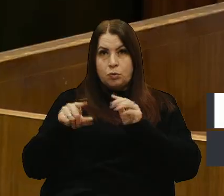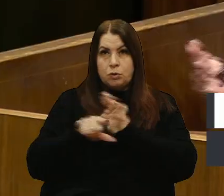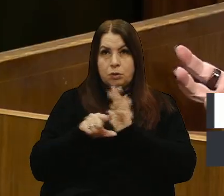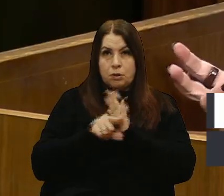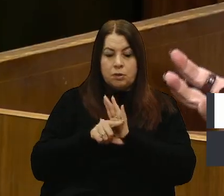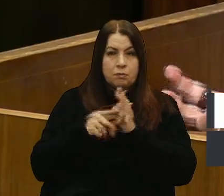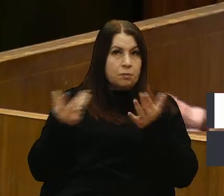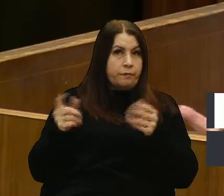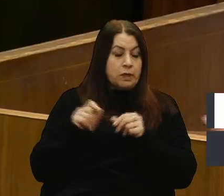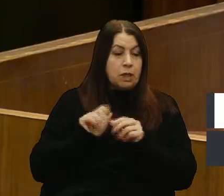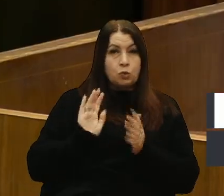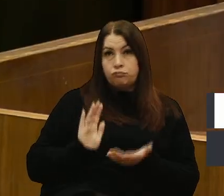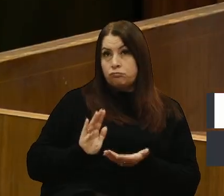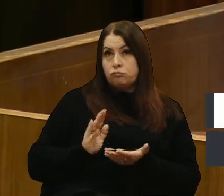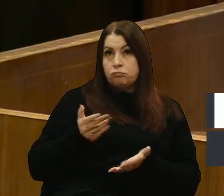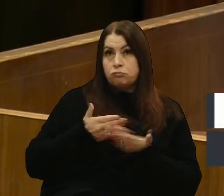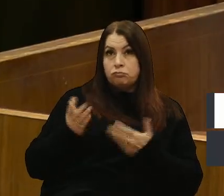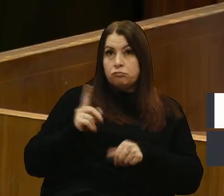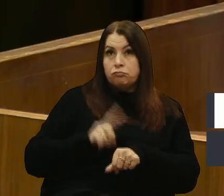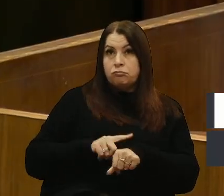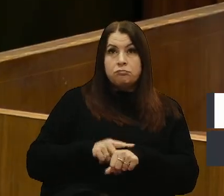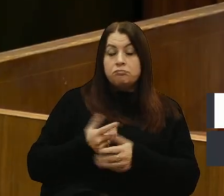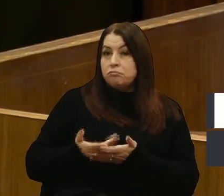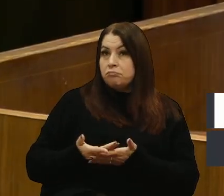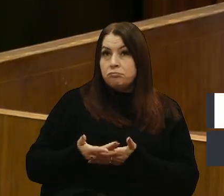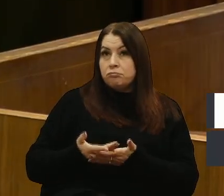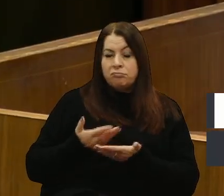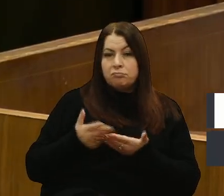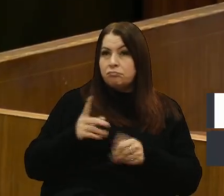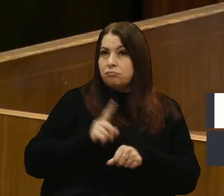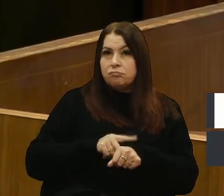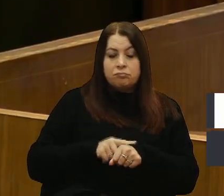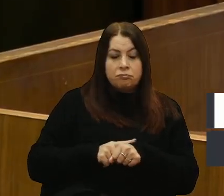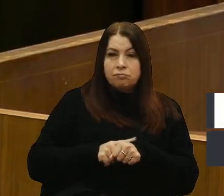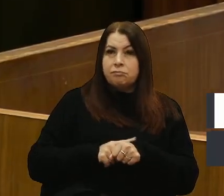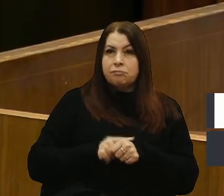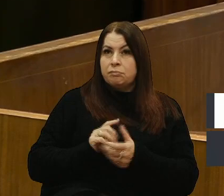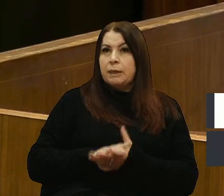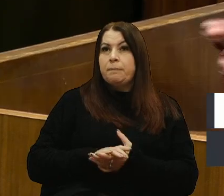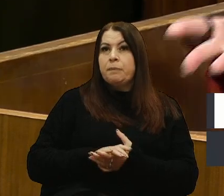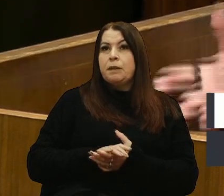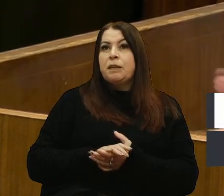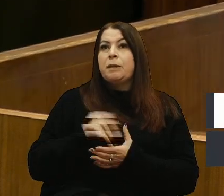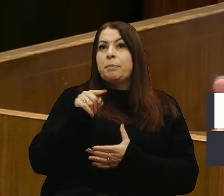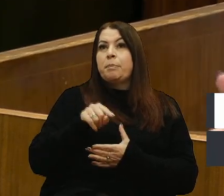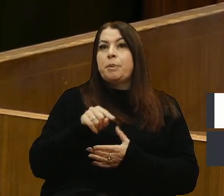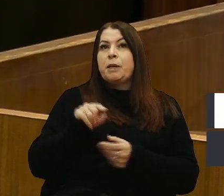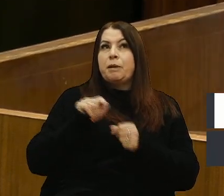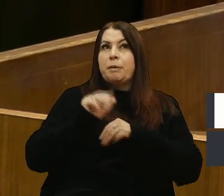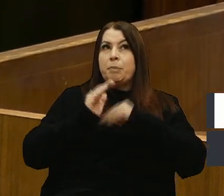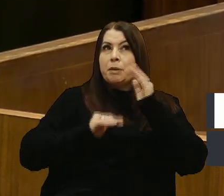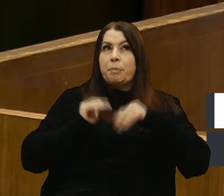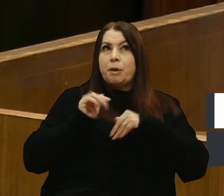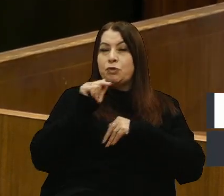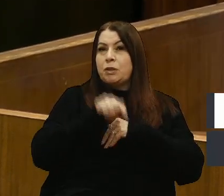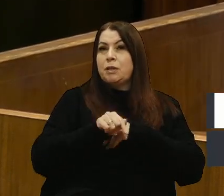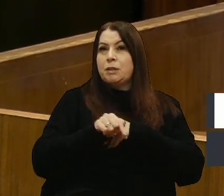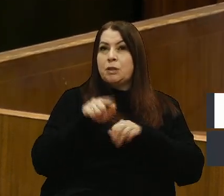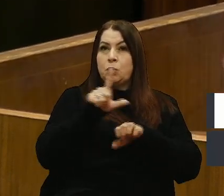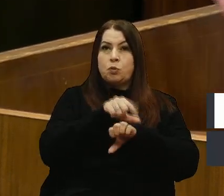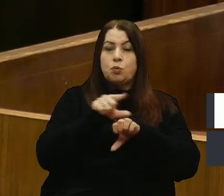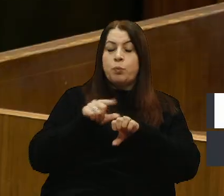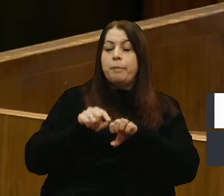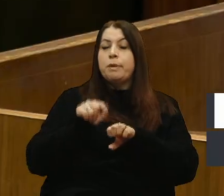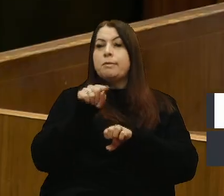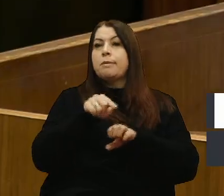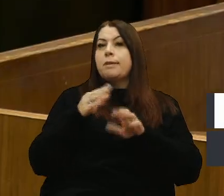lei, está fazendo, perdendo tempo, porque quando é para se aplicar aqui, o argumento é